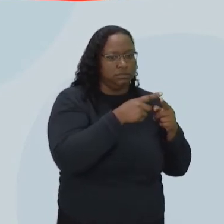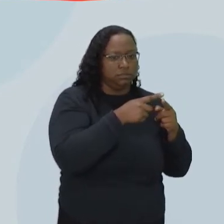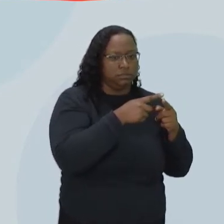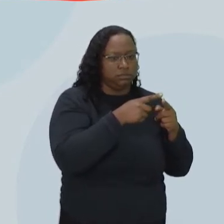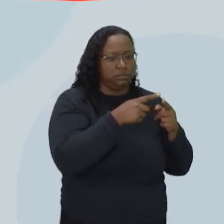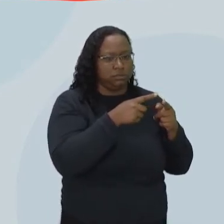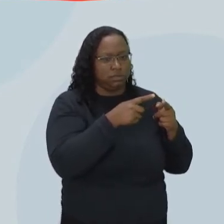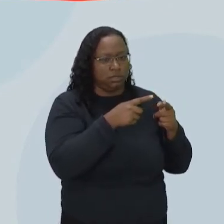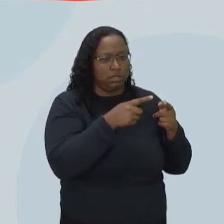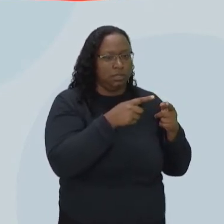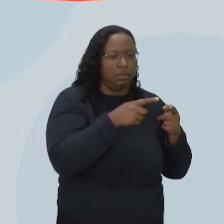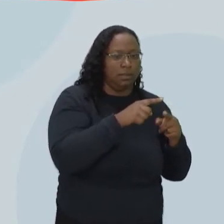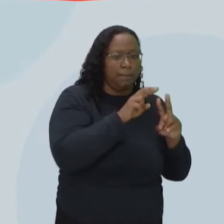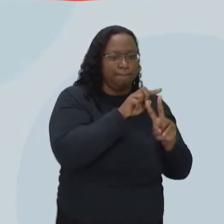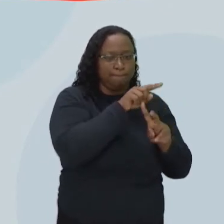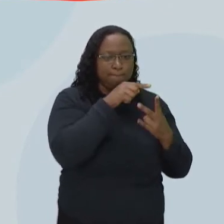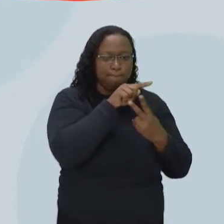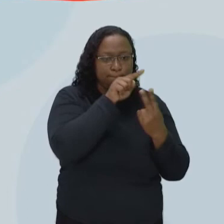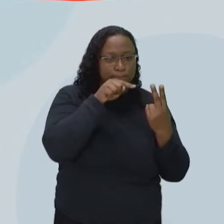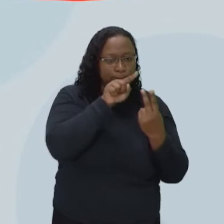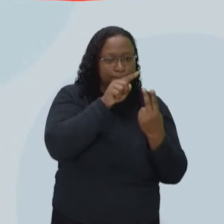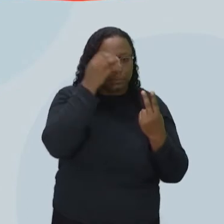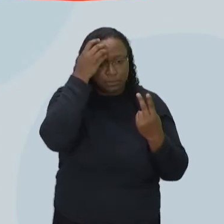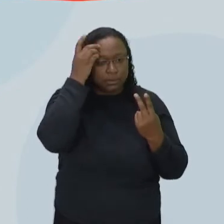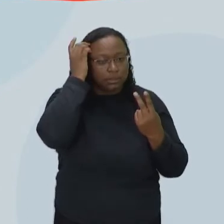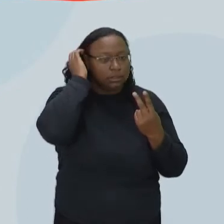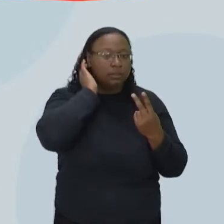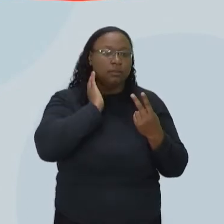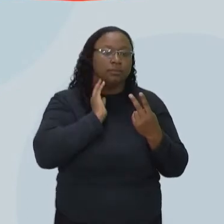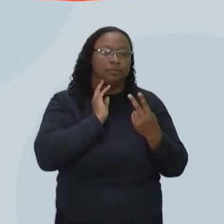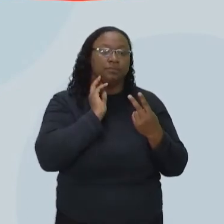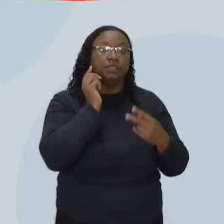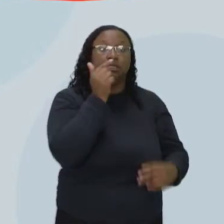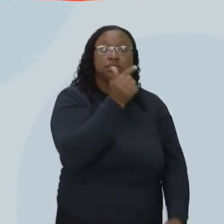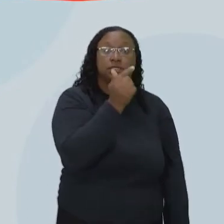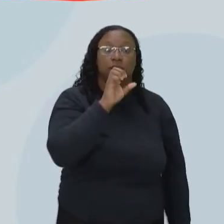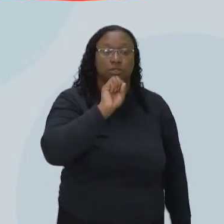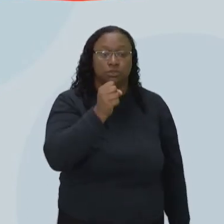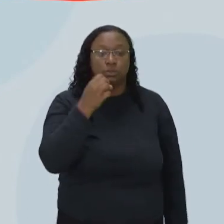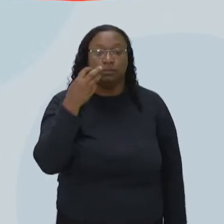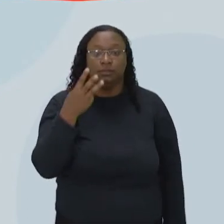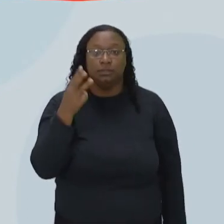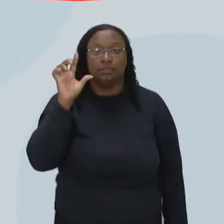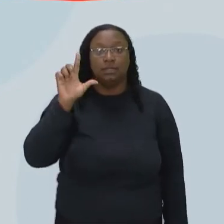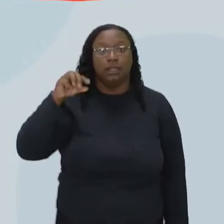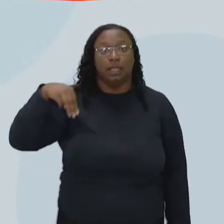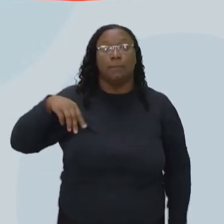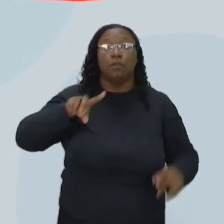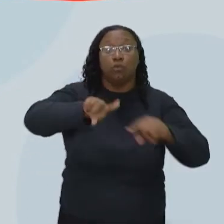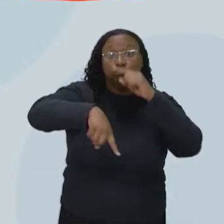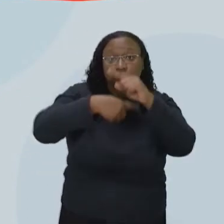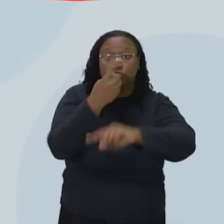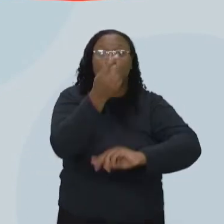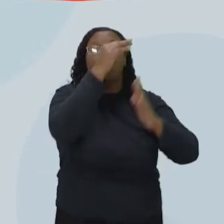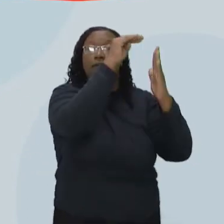783 lumens. E aí a gente volta na tabela de novo, quer ver? Deixa eu mostrar para você lá, ó.